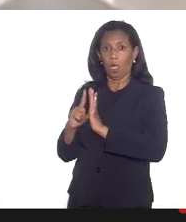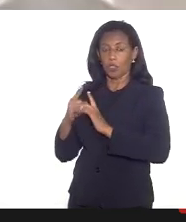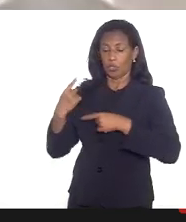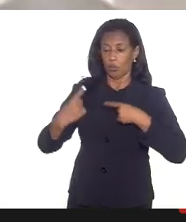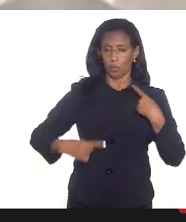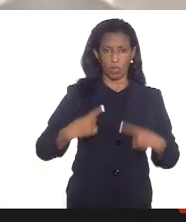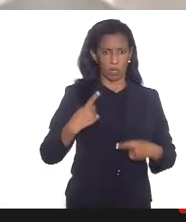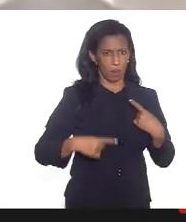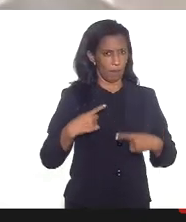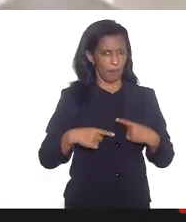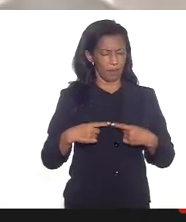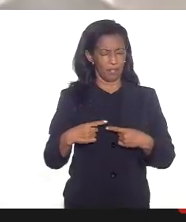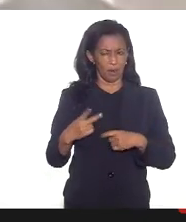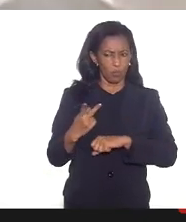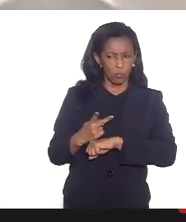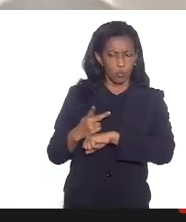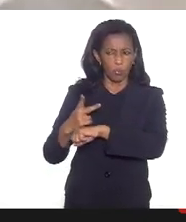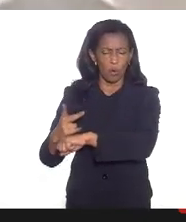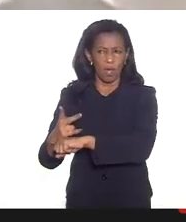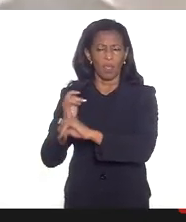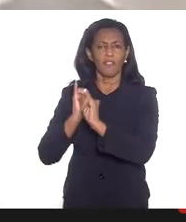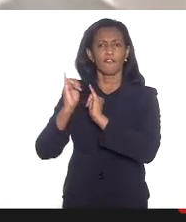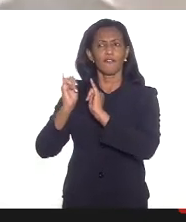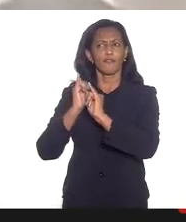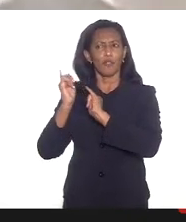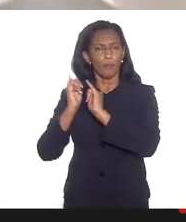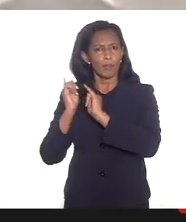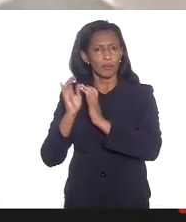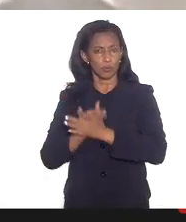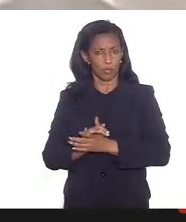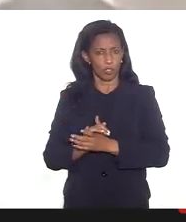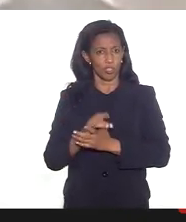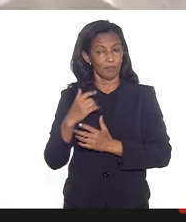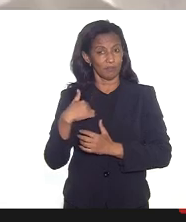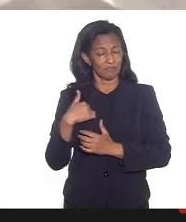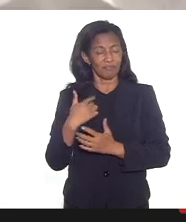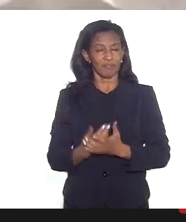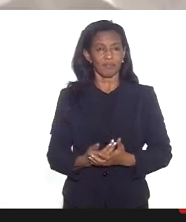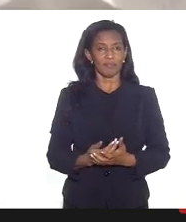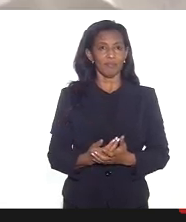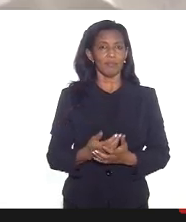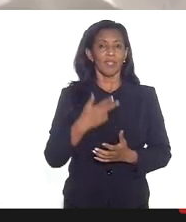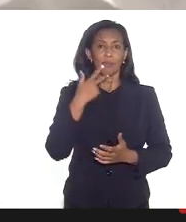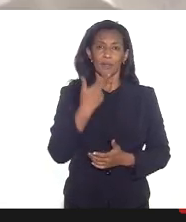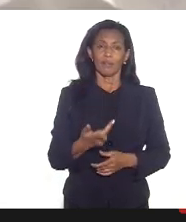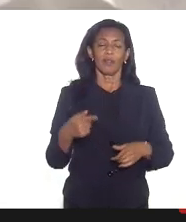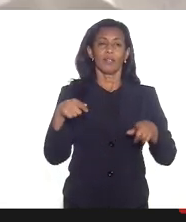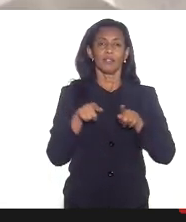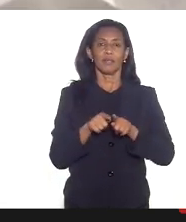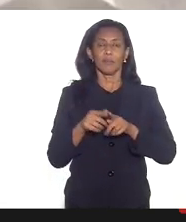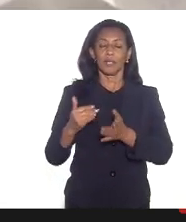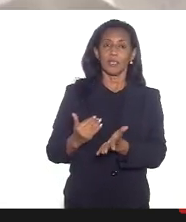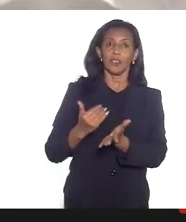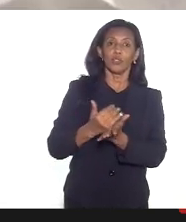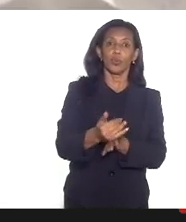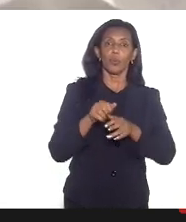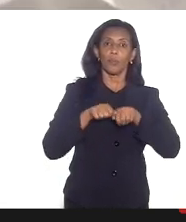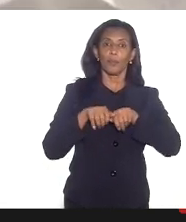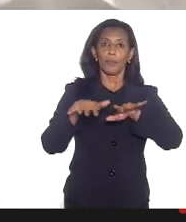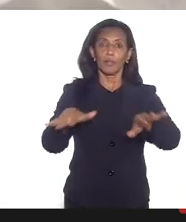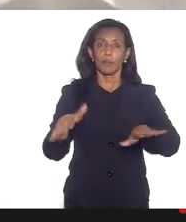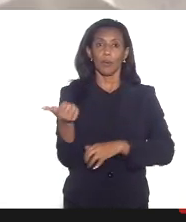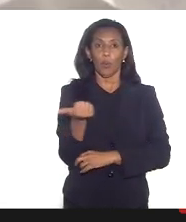debateu o tema eu fui buscar alguns dados eu queria me me permitir ir para dizer o seguinte que desde o começo da